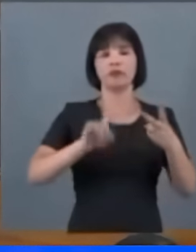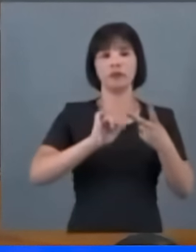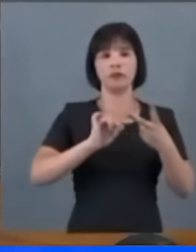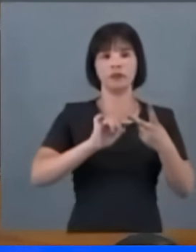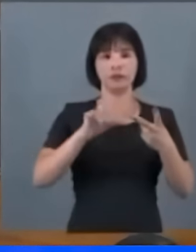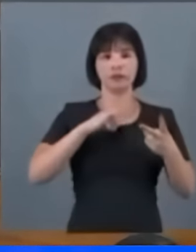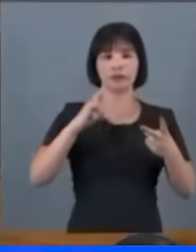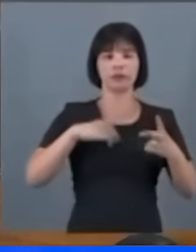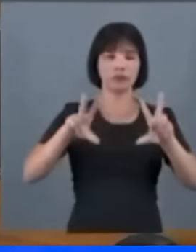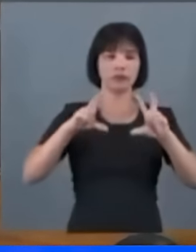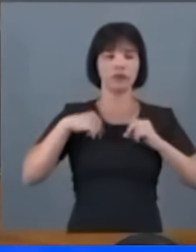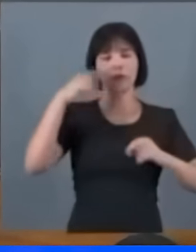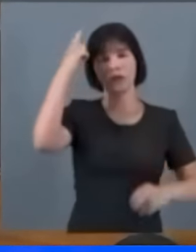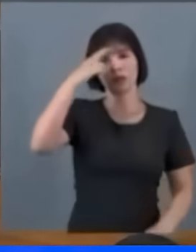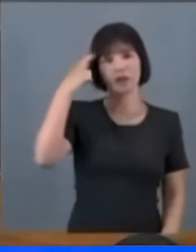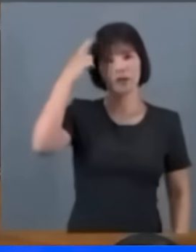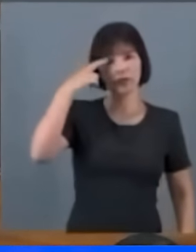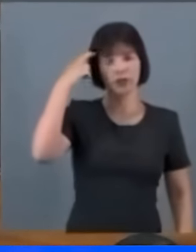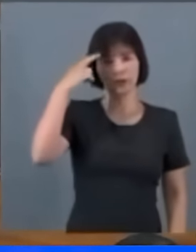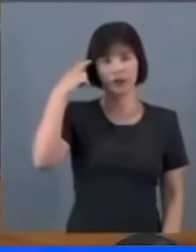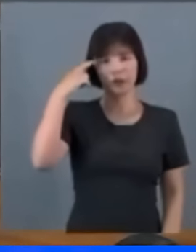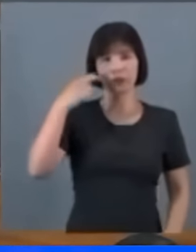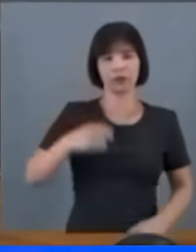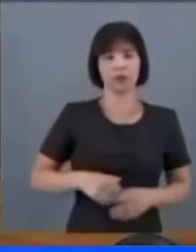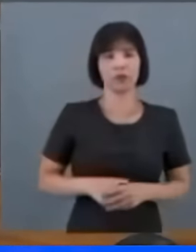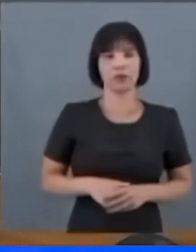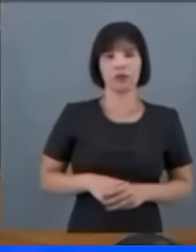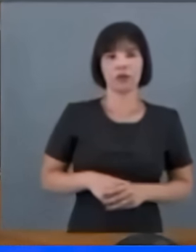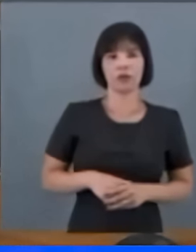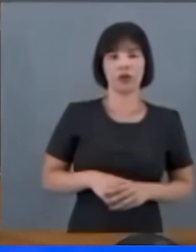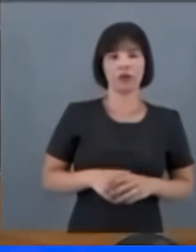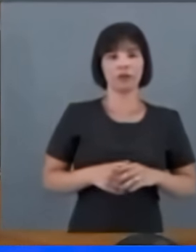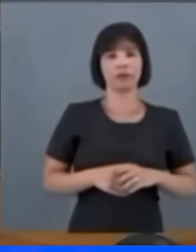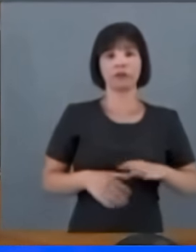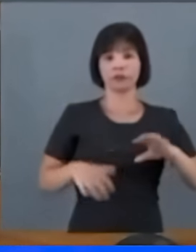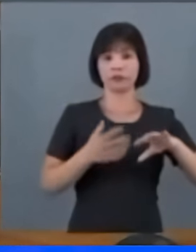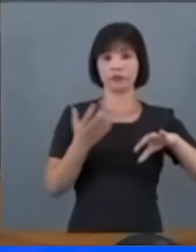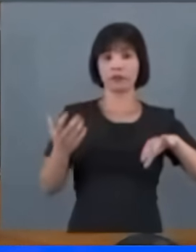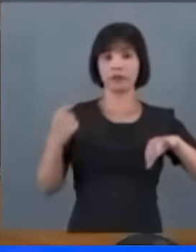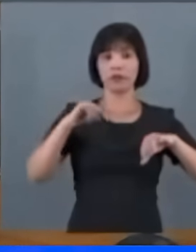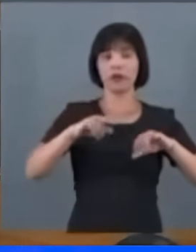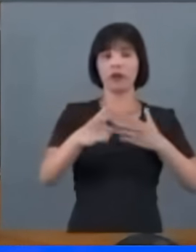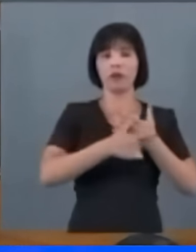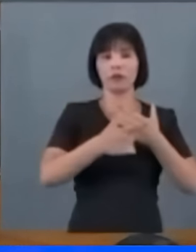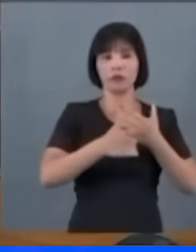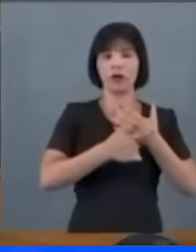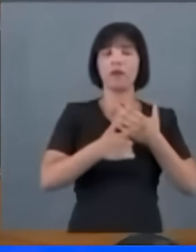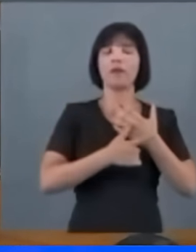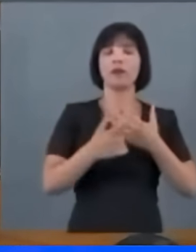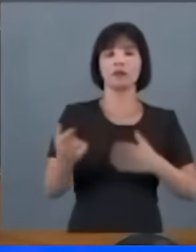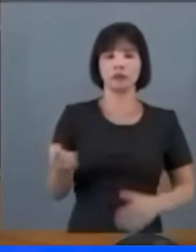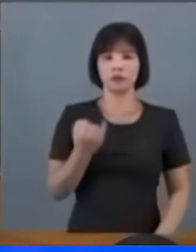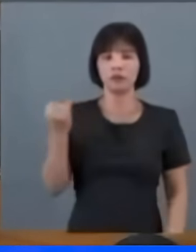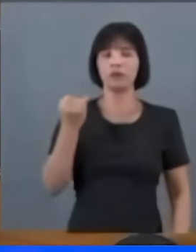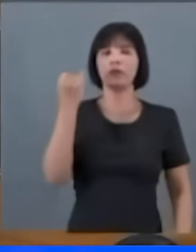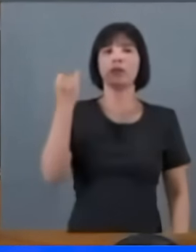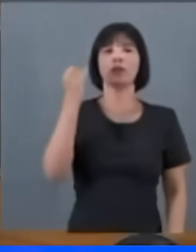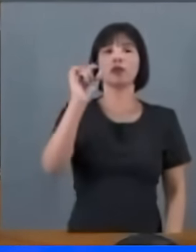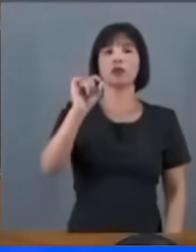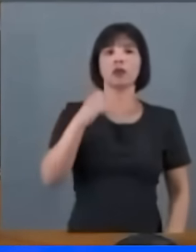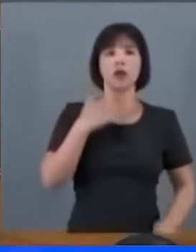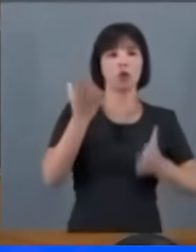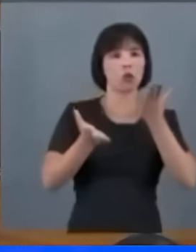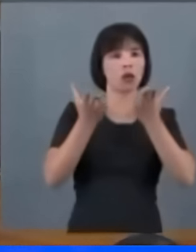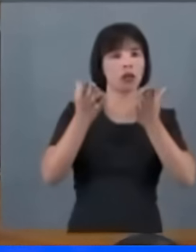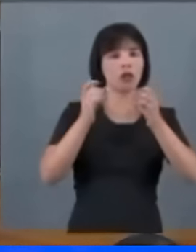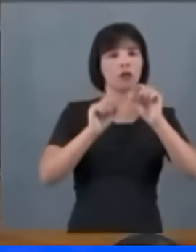uma profunda reflexão. Esta casa tem um papel fundamental, o Senado da República tem um papel fundamental para o equilíbrio